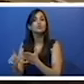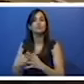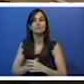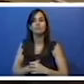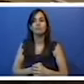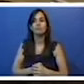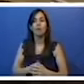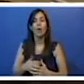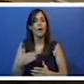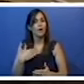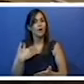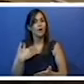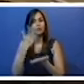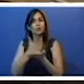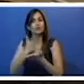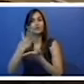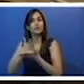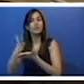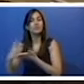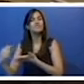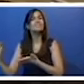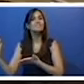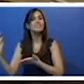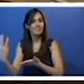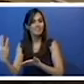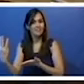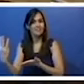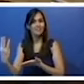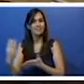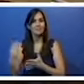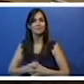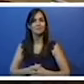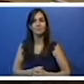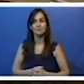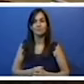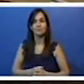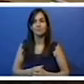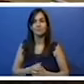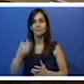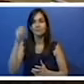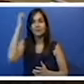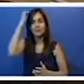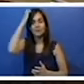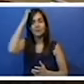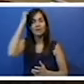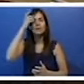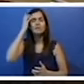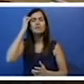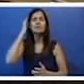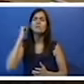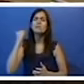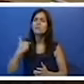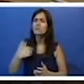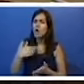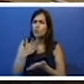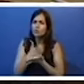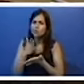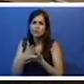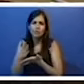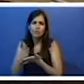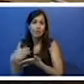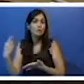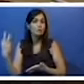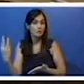três partes Então eu preciso de Três Barras verdes se eu dividir em três pessoal